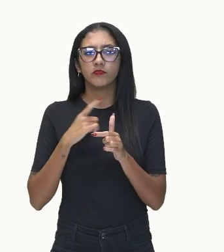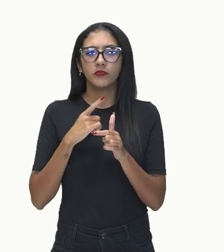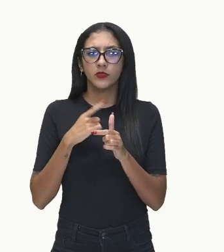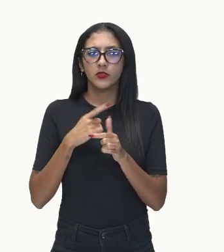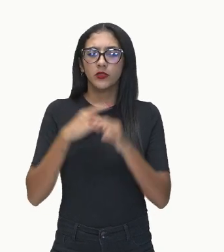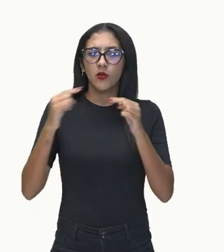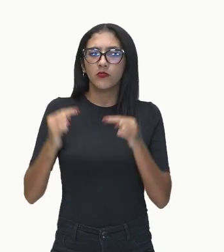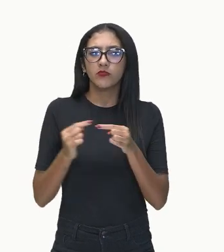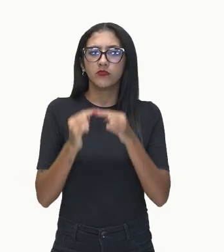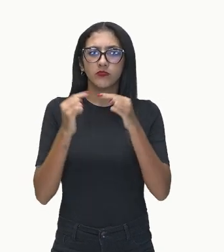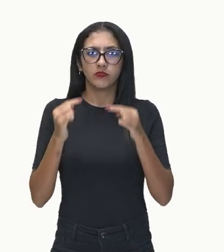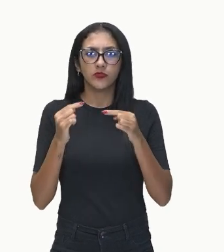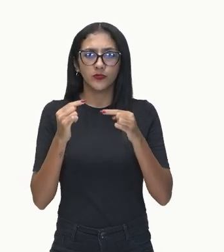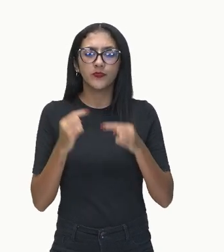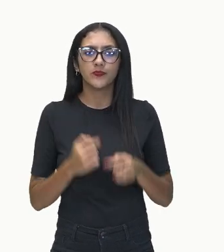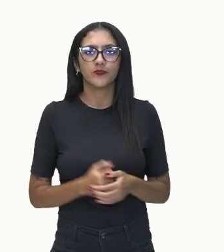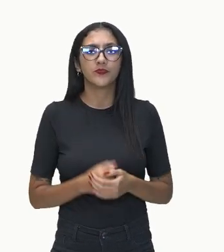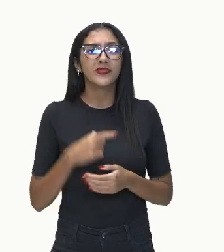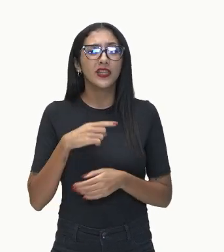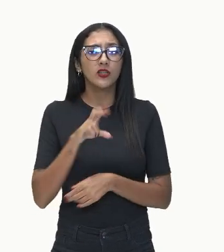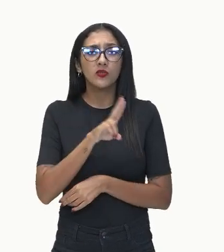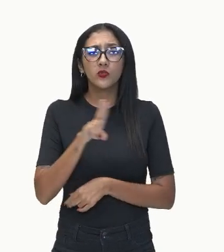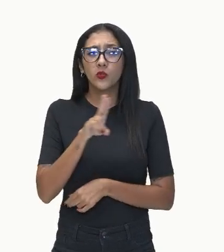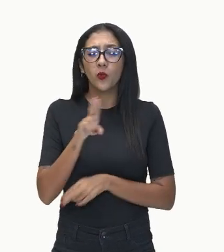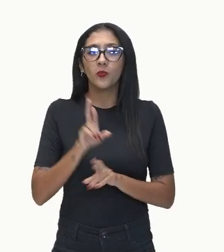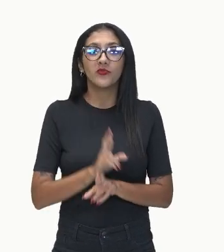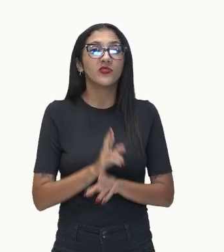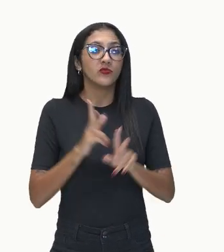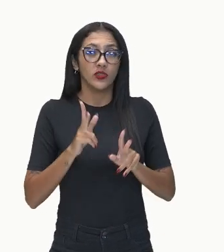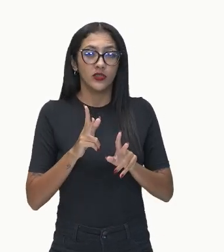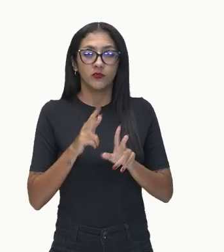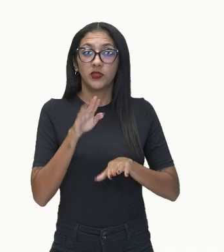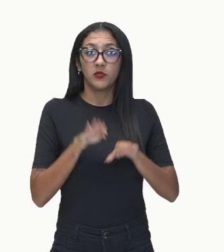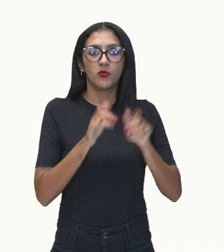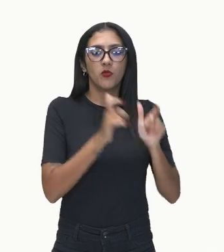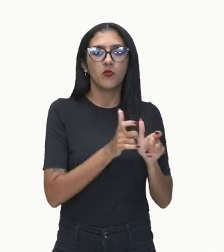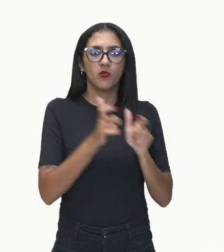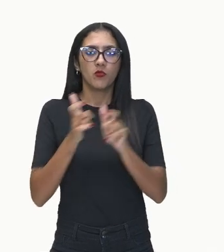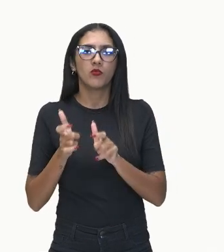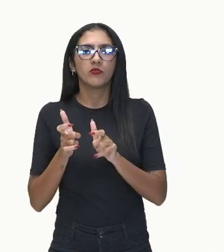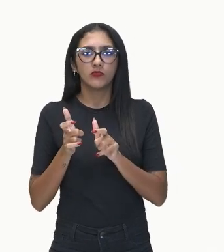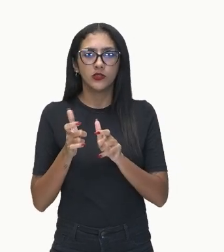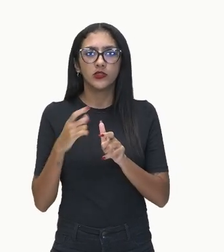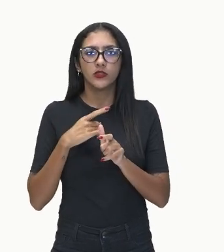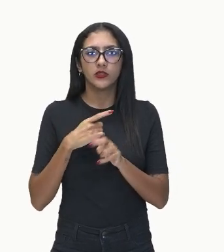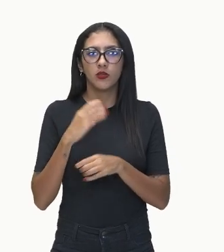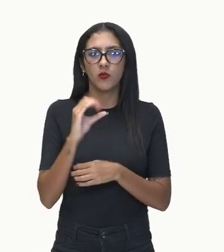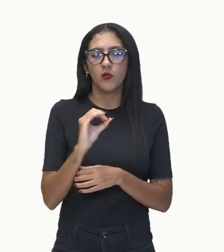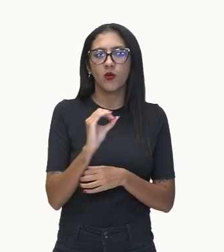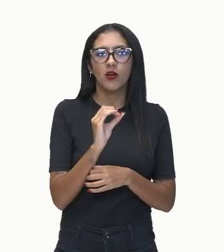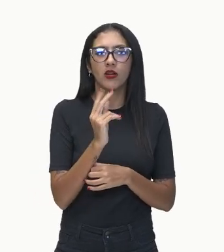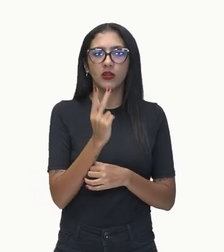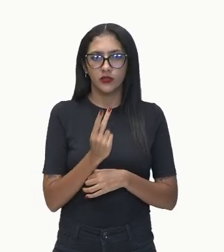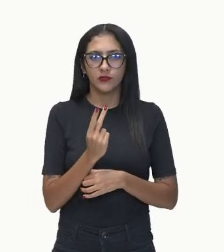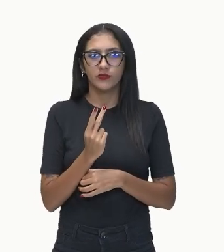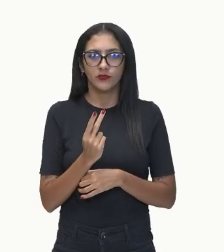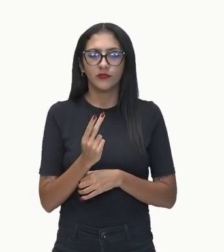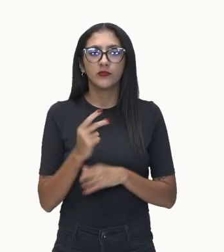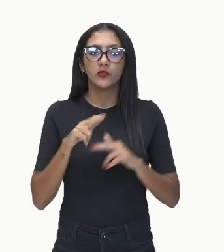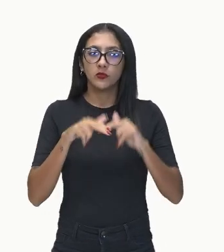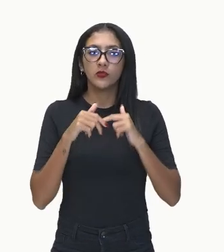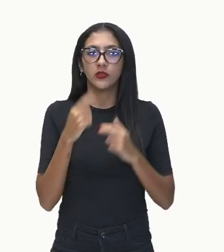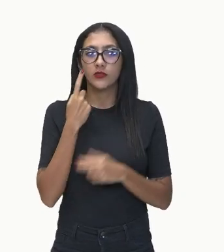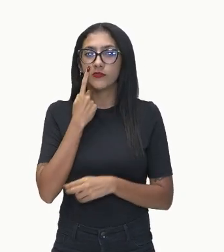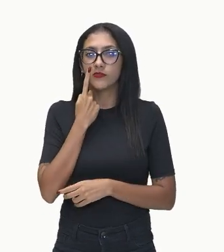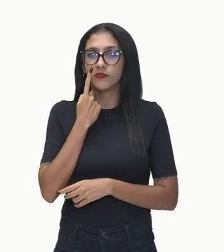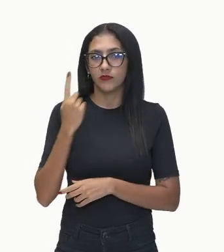e vão surgir nomes diferentes pela posição da hidroxila. Esse aqui, a hidroxila está no carbono 1, por isso que ele é propan-1-ol.